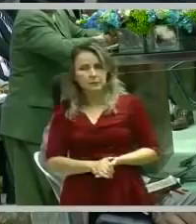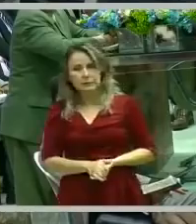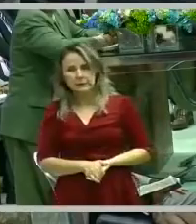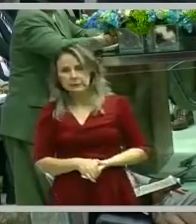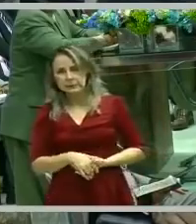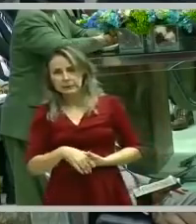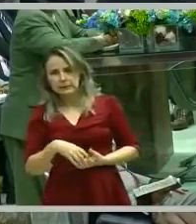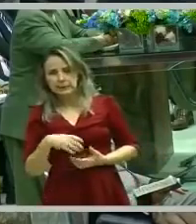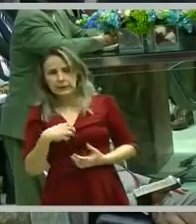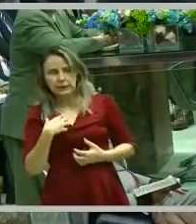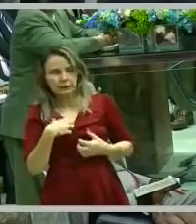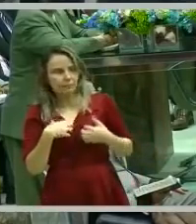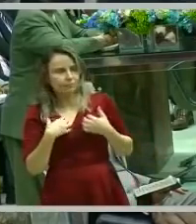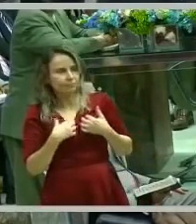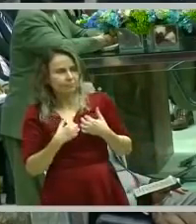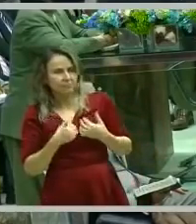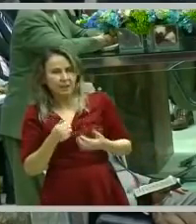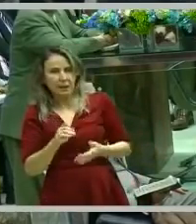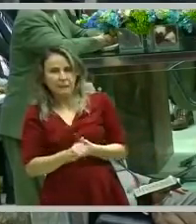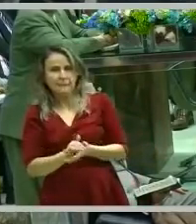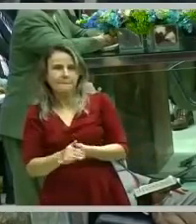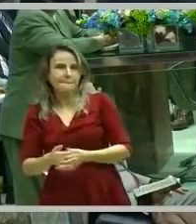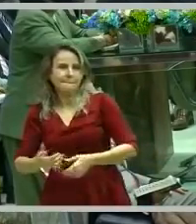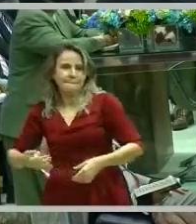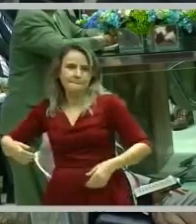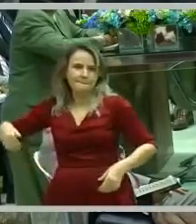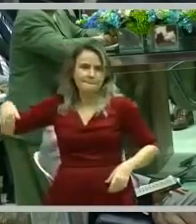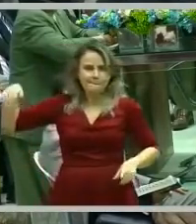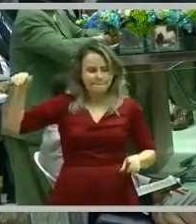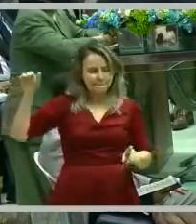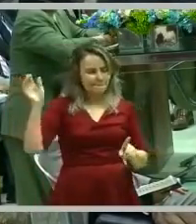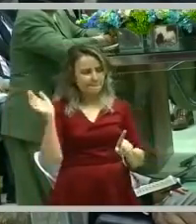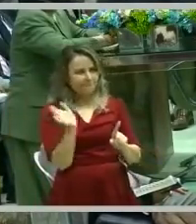Rodou a mão no escutador de novela.